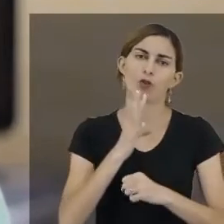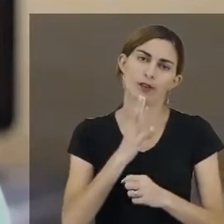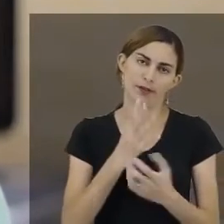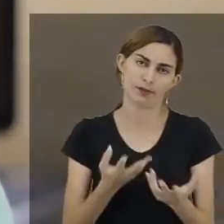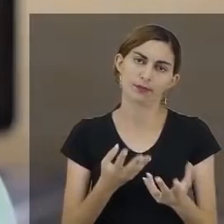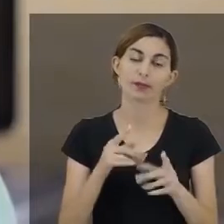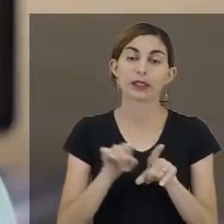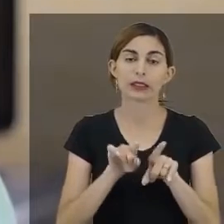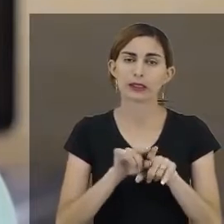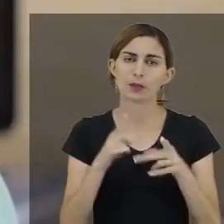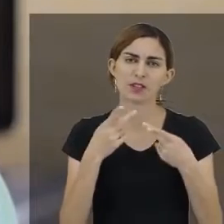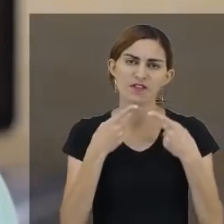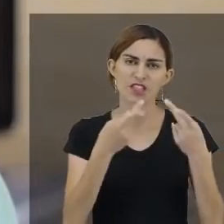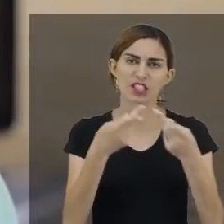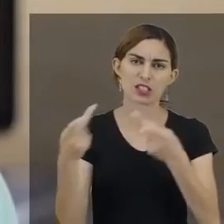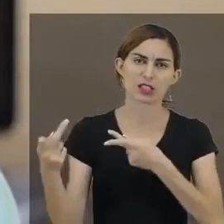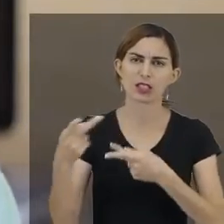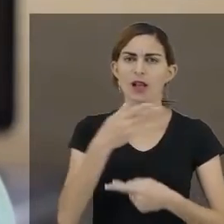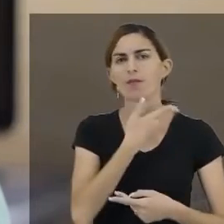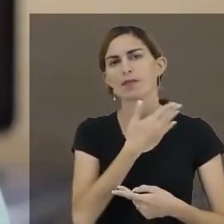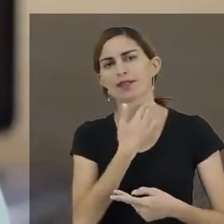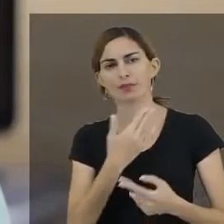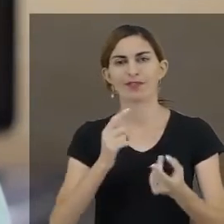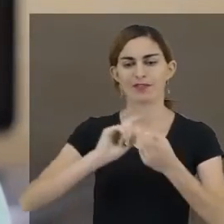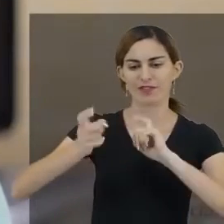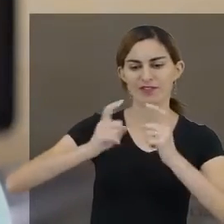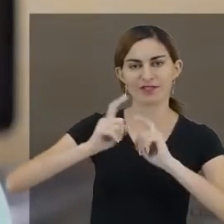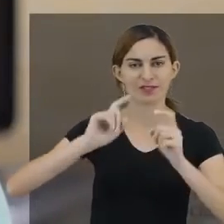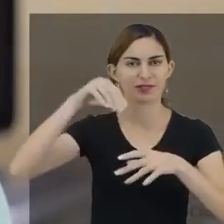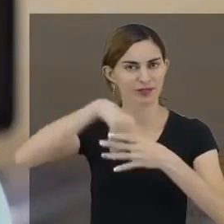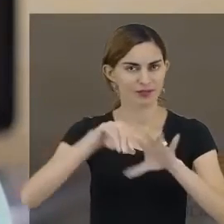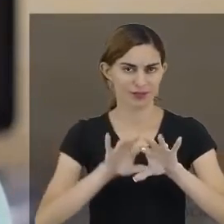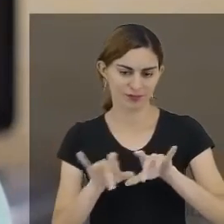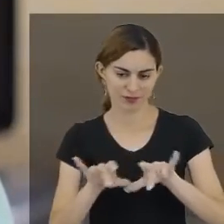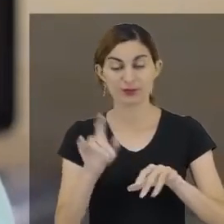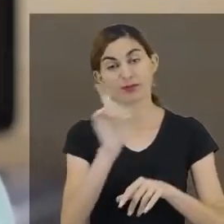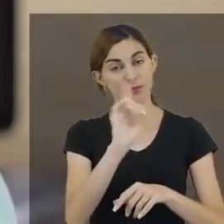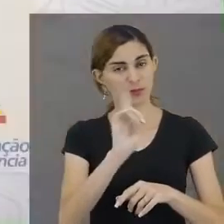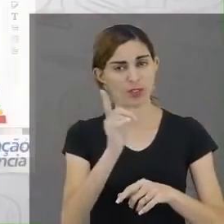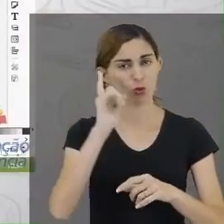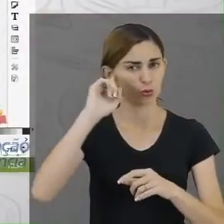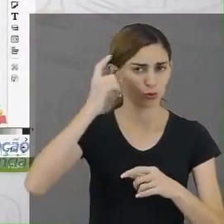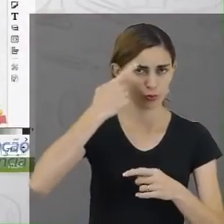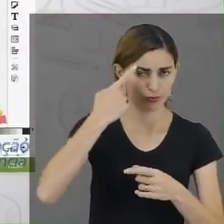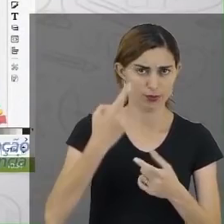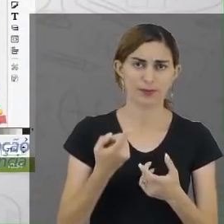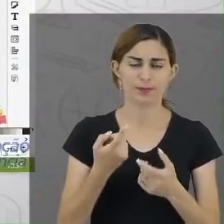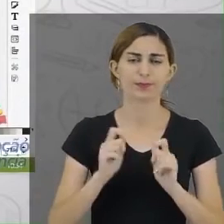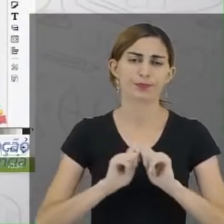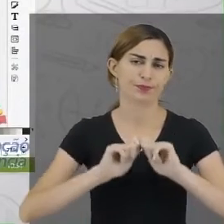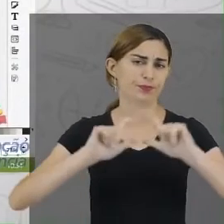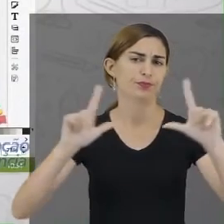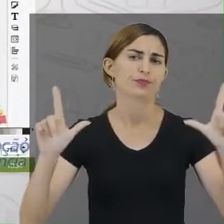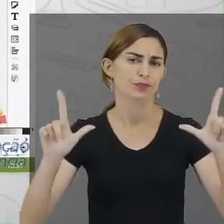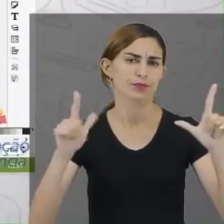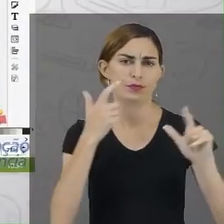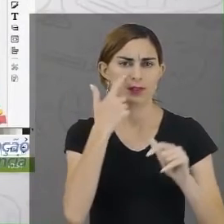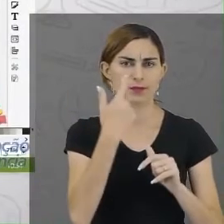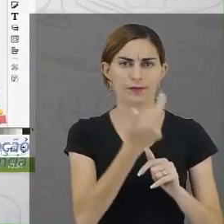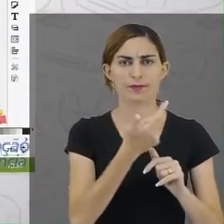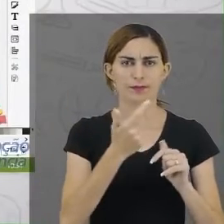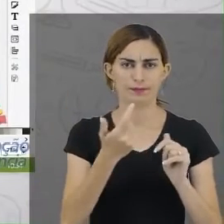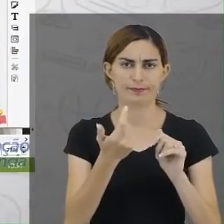aconselhado. Também não deixem de visitar os fóruns, tire suas dúvidas através dele. Este daqui